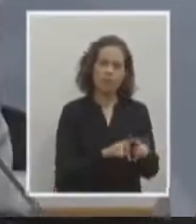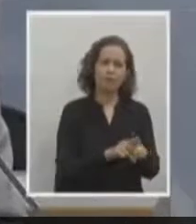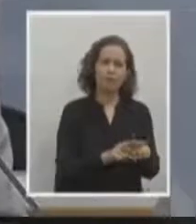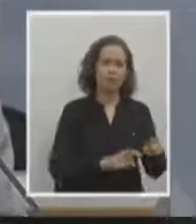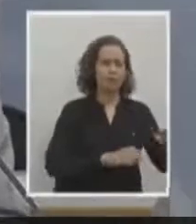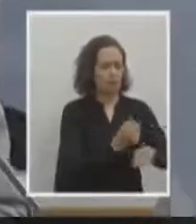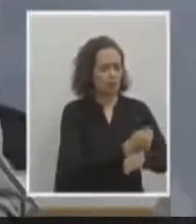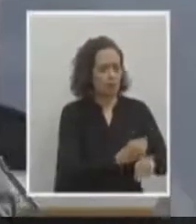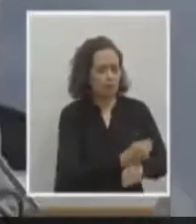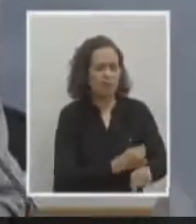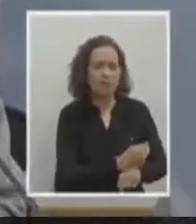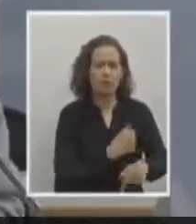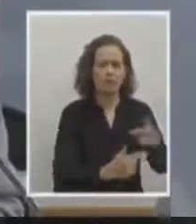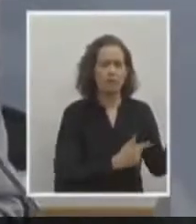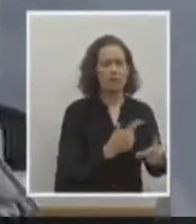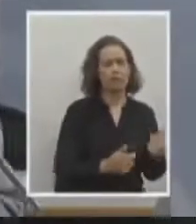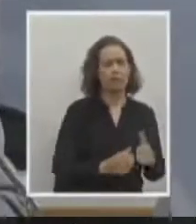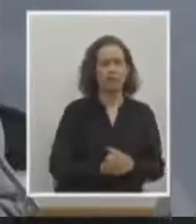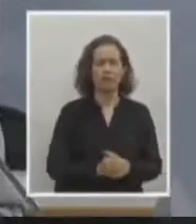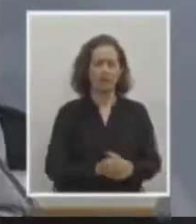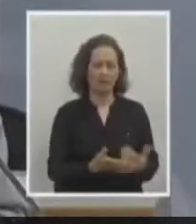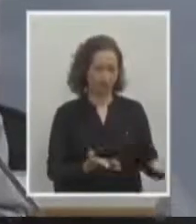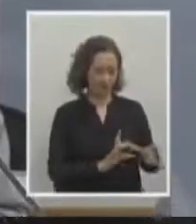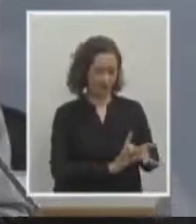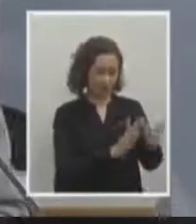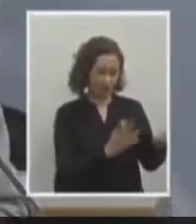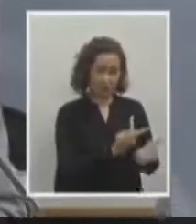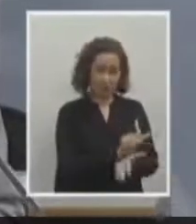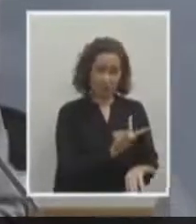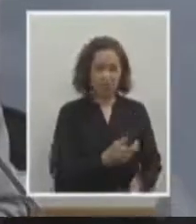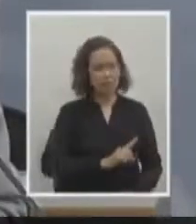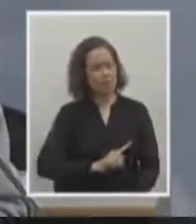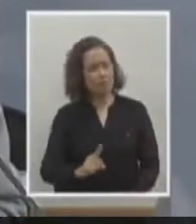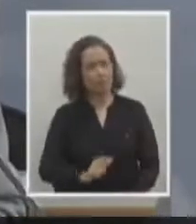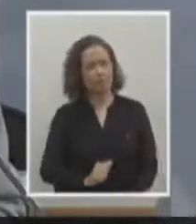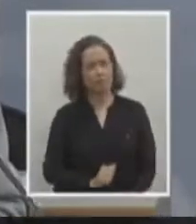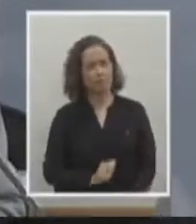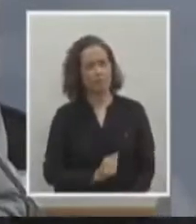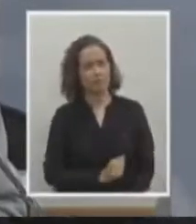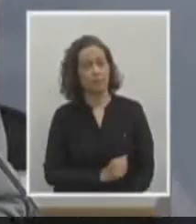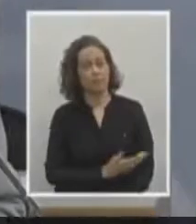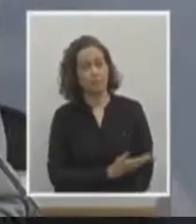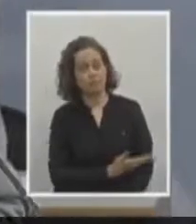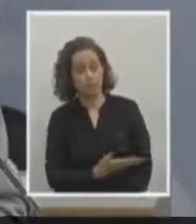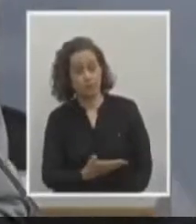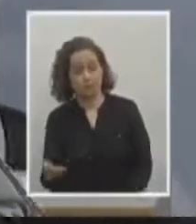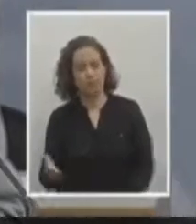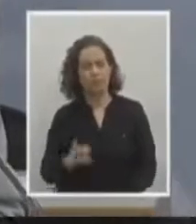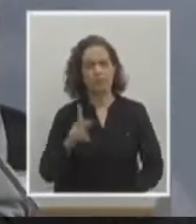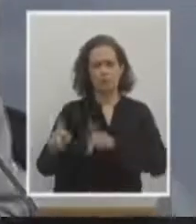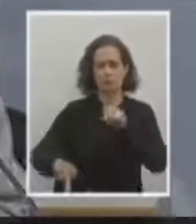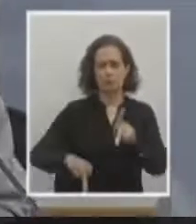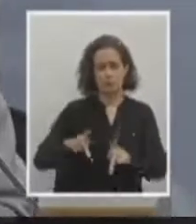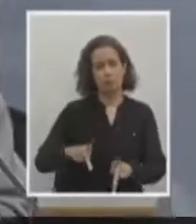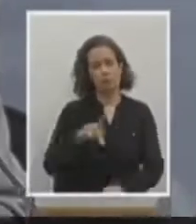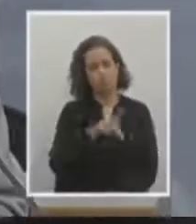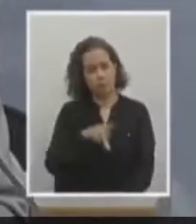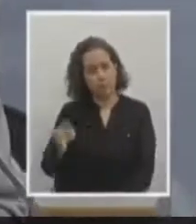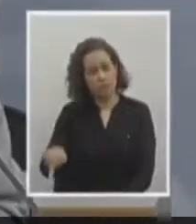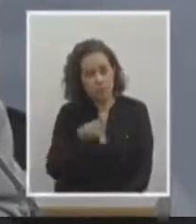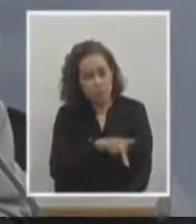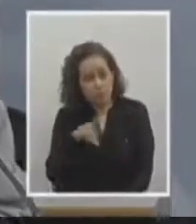profissão. Nós vamos isso deixar acontecer? Não. Eu acho que vocês todos, professores,